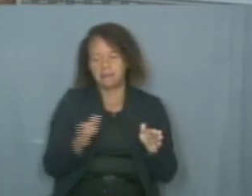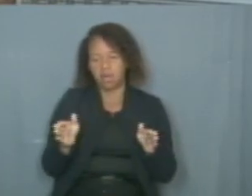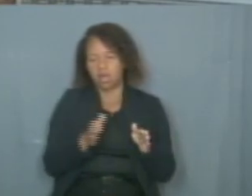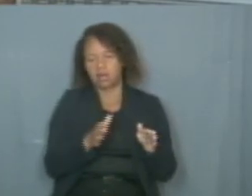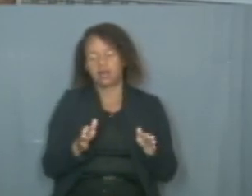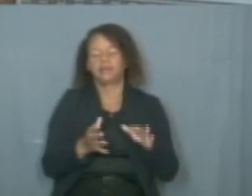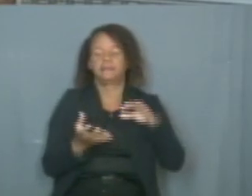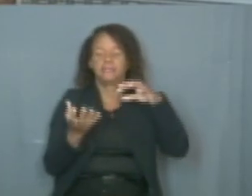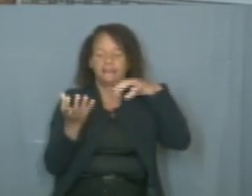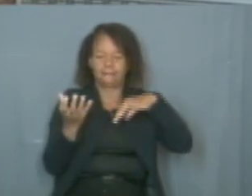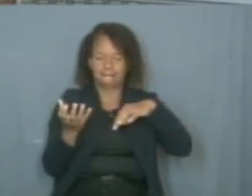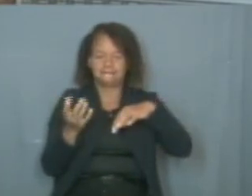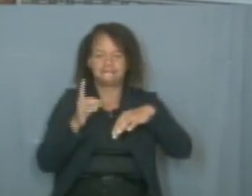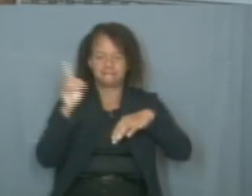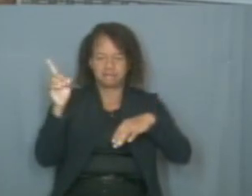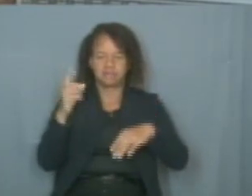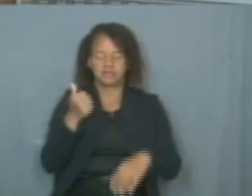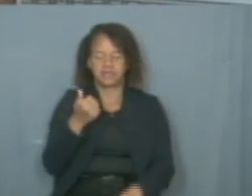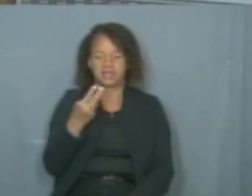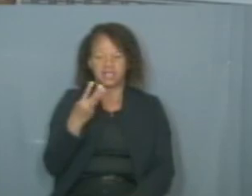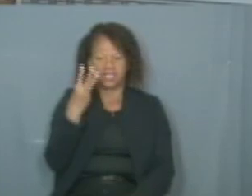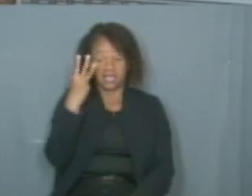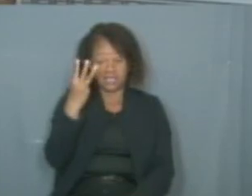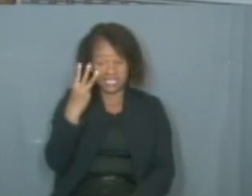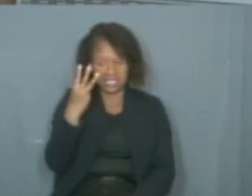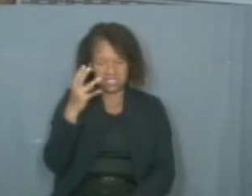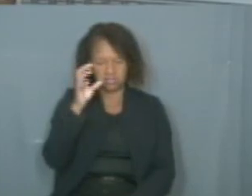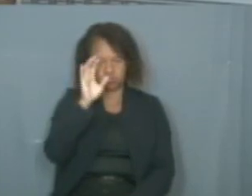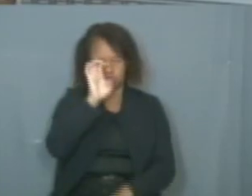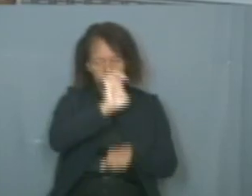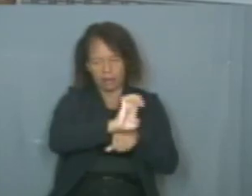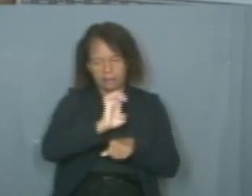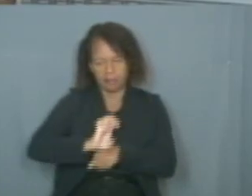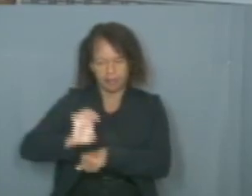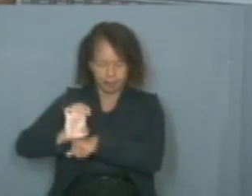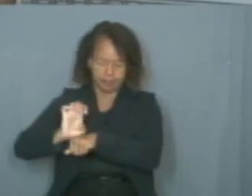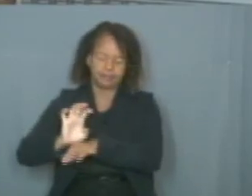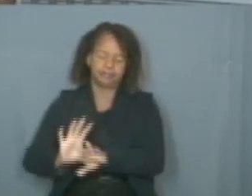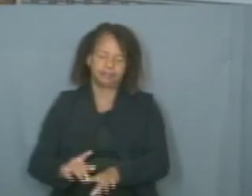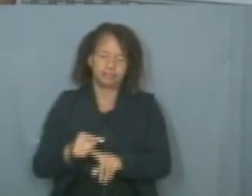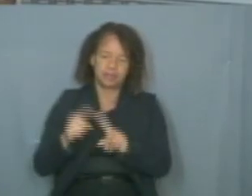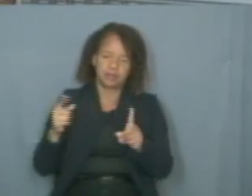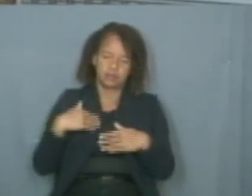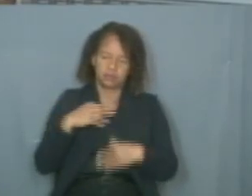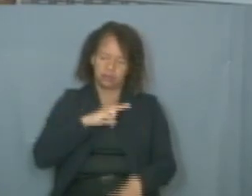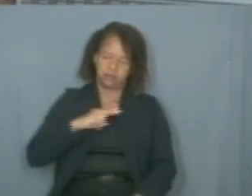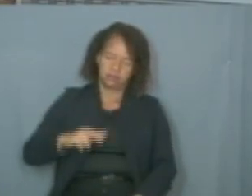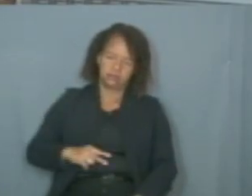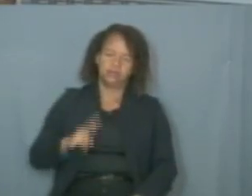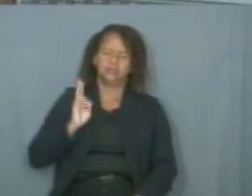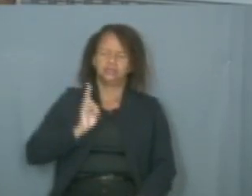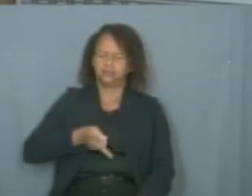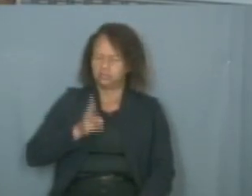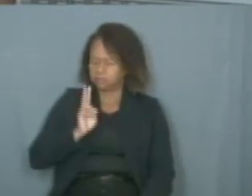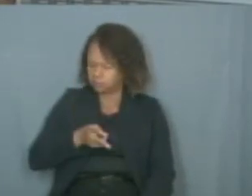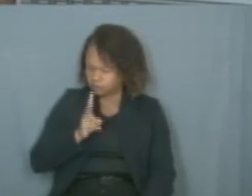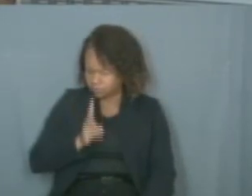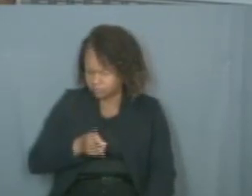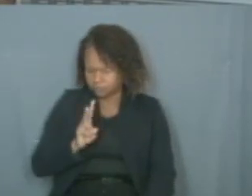no Distrito Federal e em 3 estados. Eu não sei os senhores, mas o meu gabinete é